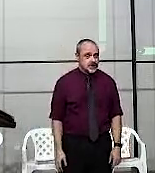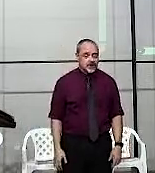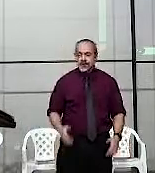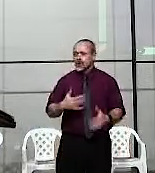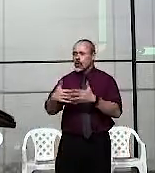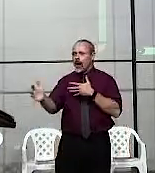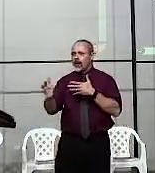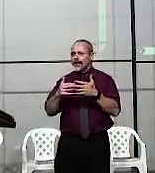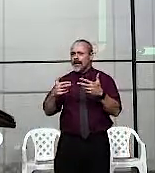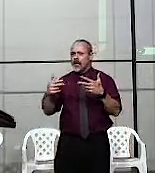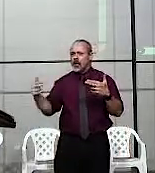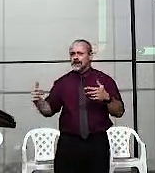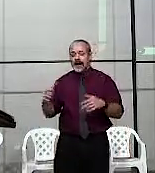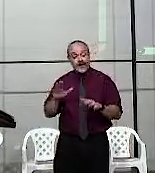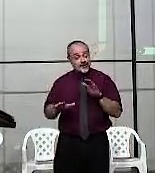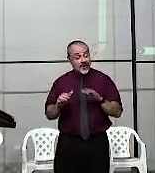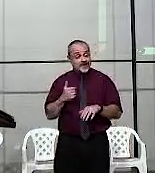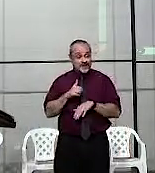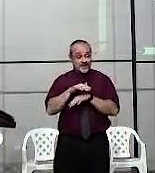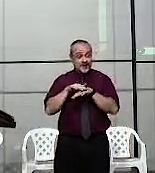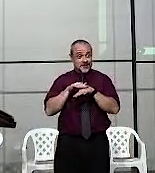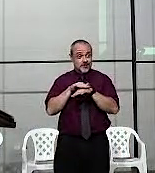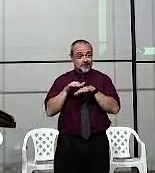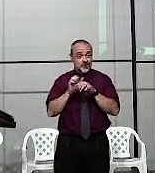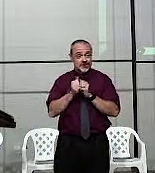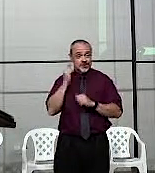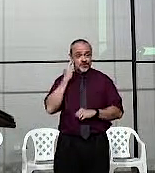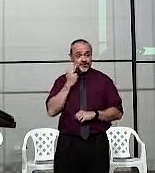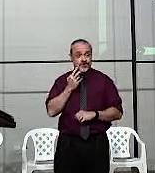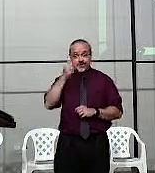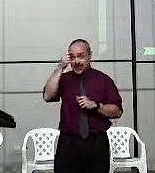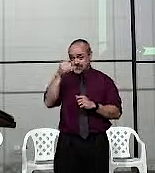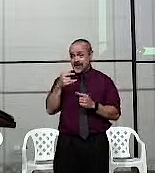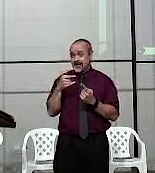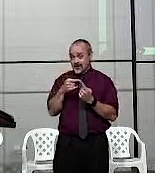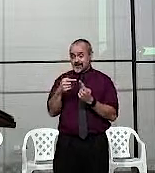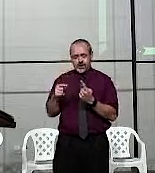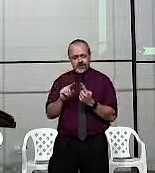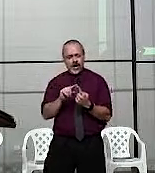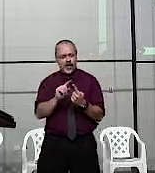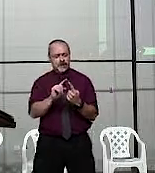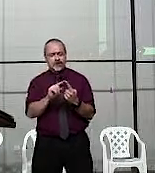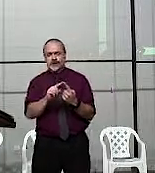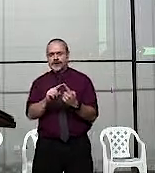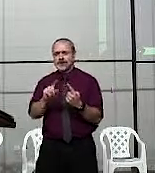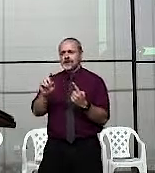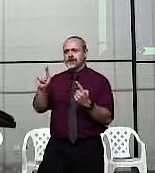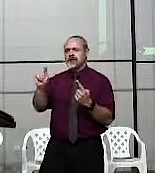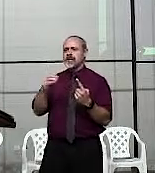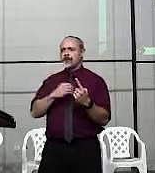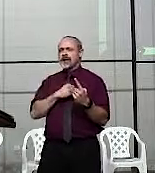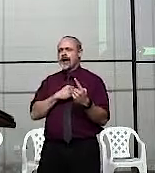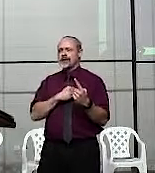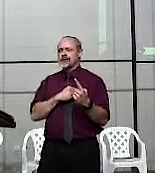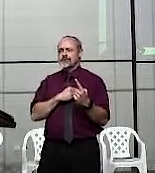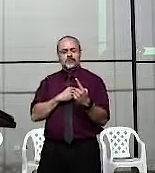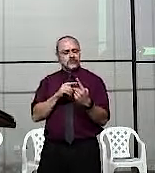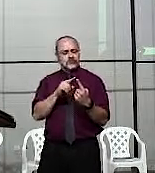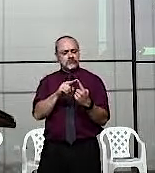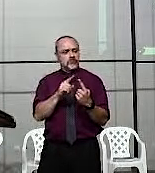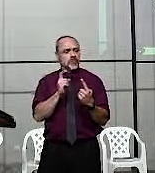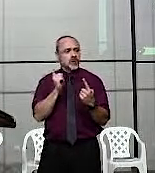Deus. Qualquer coisa. Às vezes nós estamos conversando com os surdos e explicando essas coisas. O que é